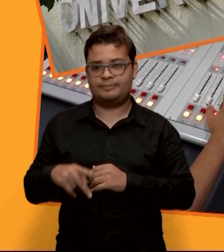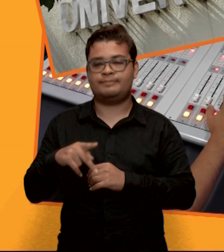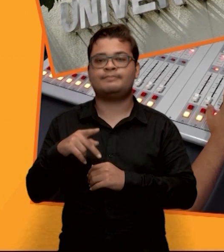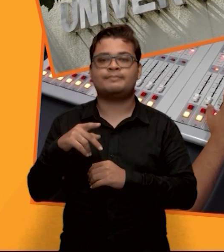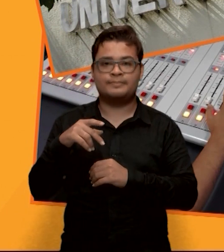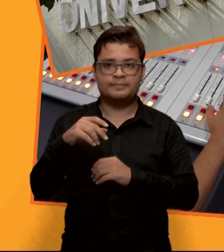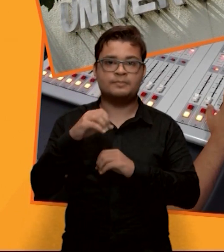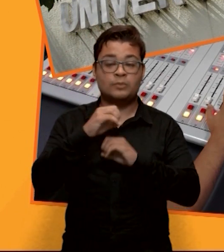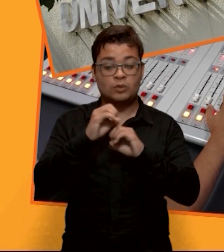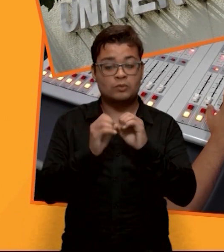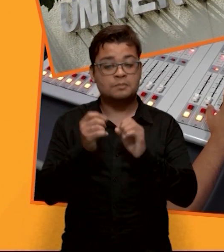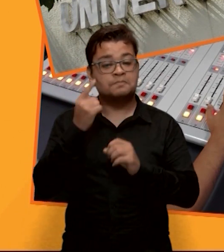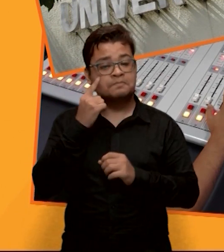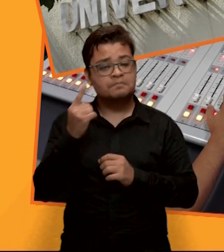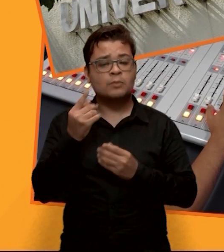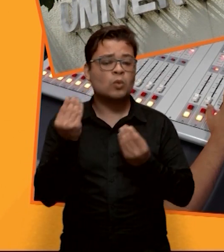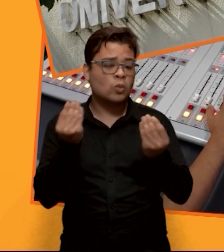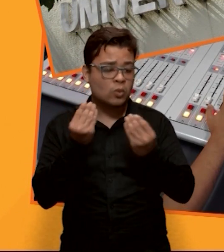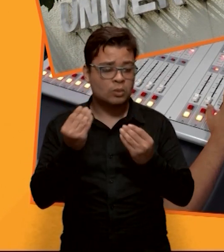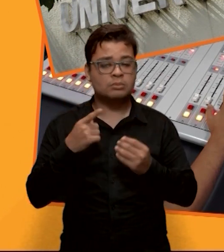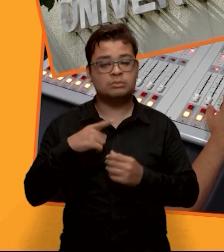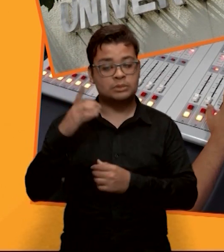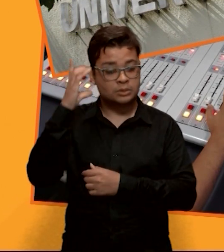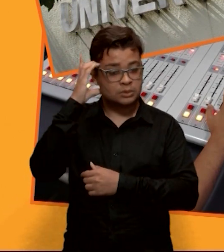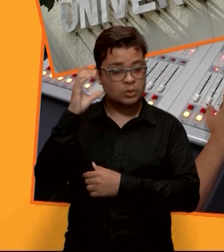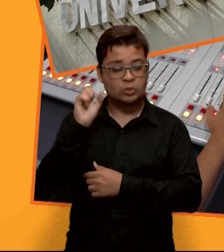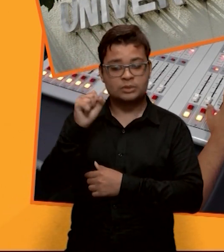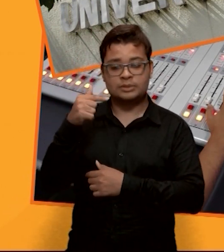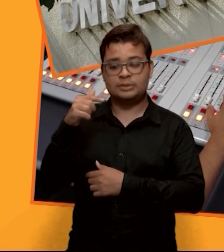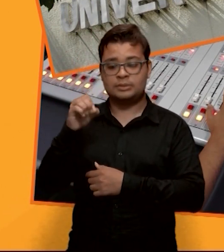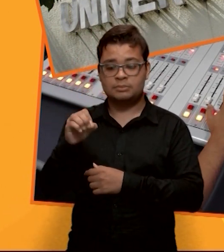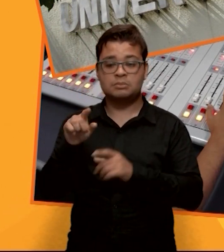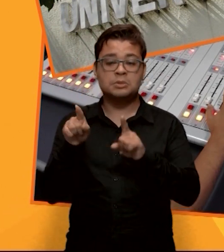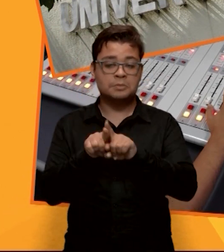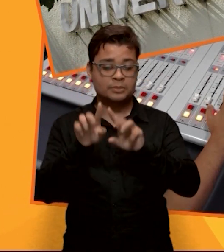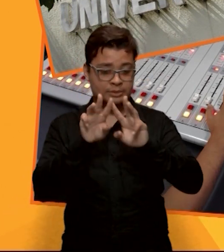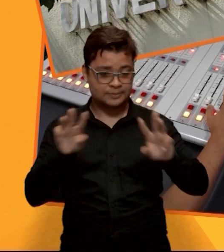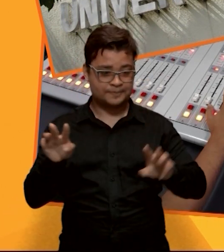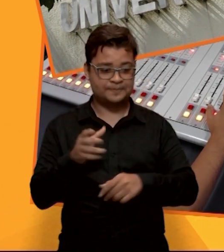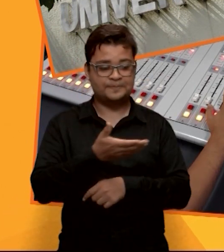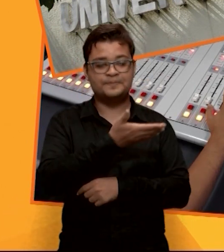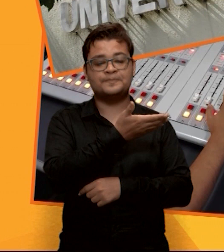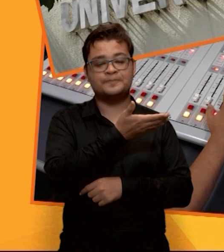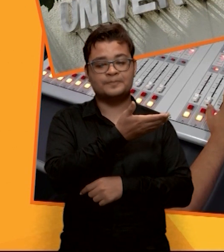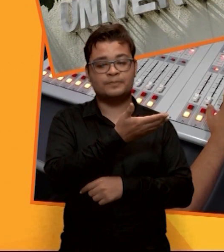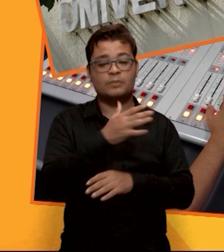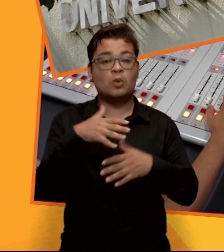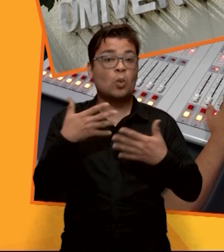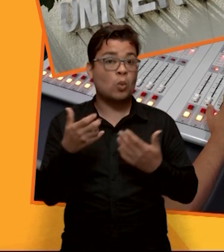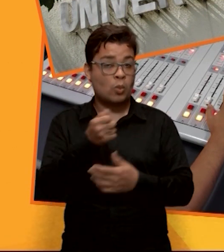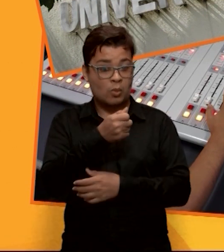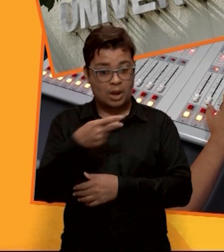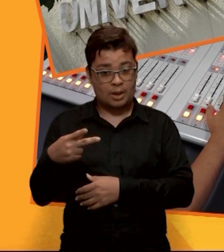na 870M, acesse pelo site radio.ufg.br ou